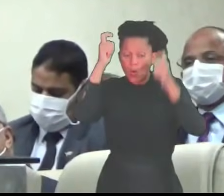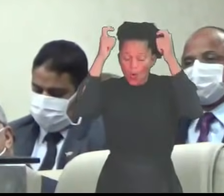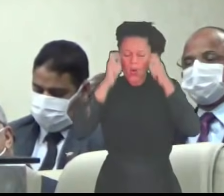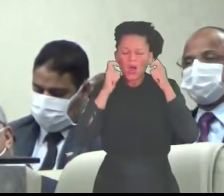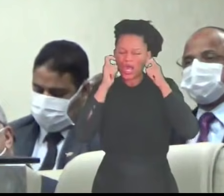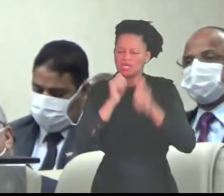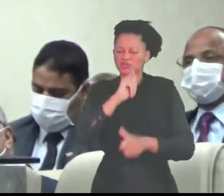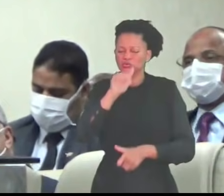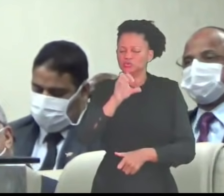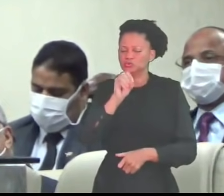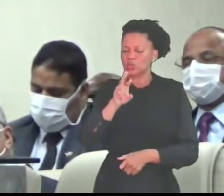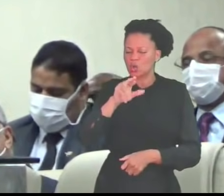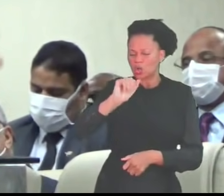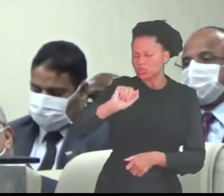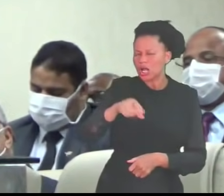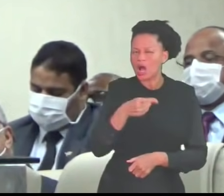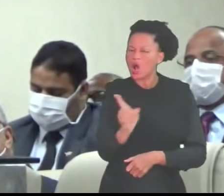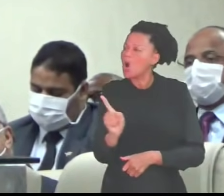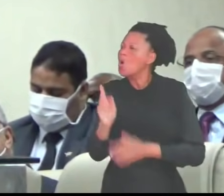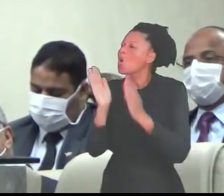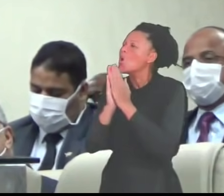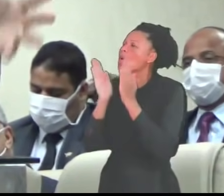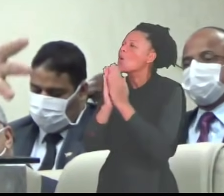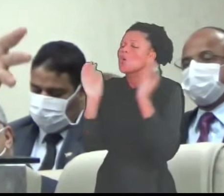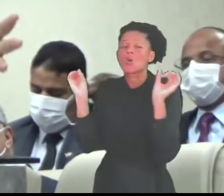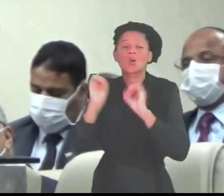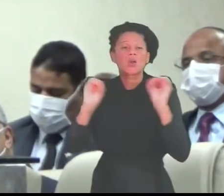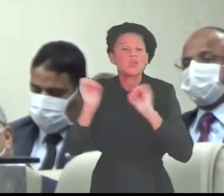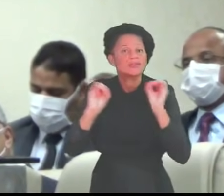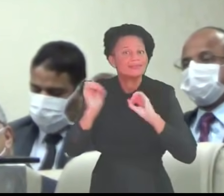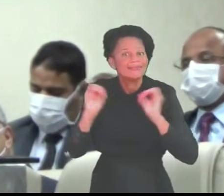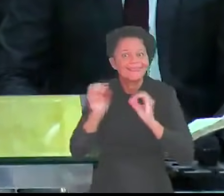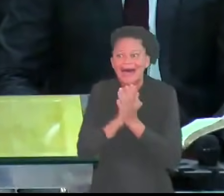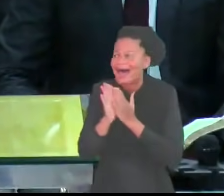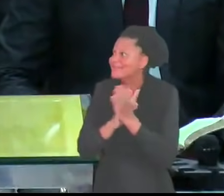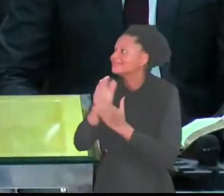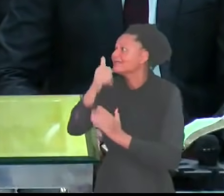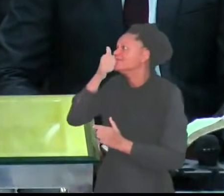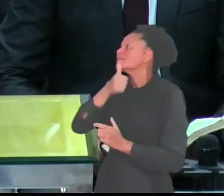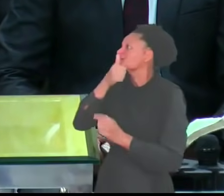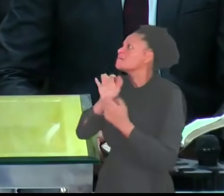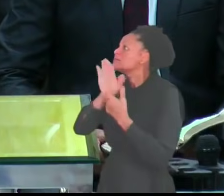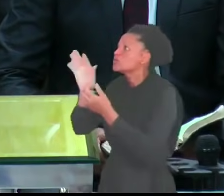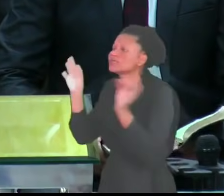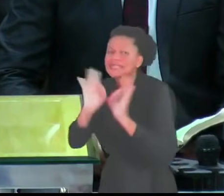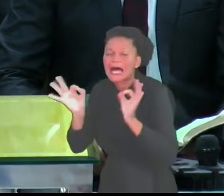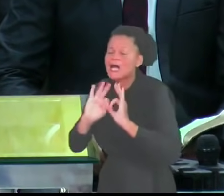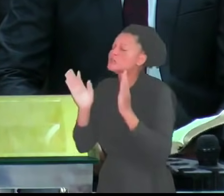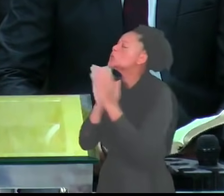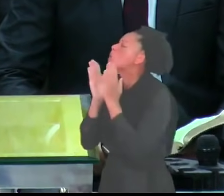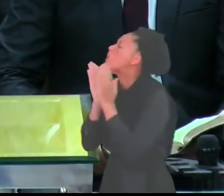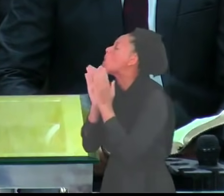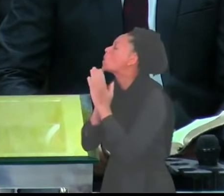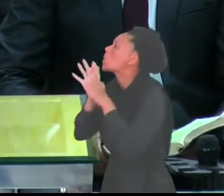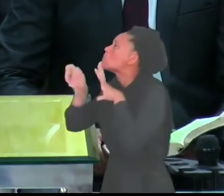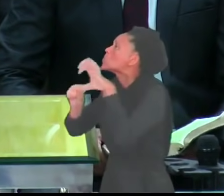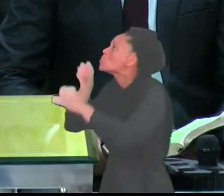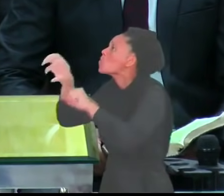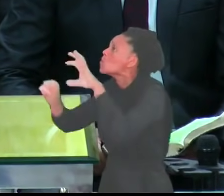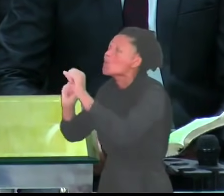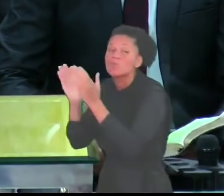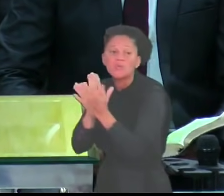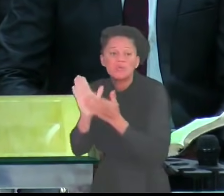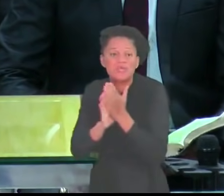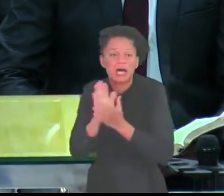O rei Jorão não ofereceu sacrifício. O rei Jorão não buscou a Deus. E quando ele